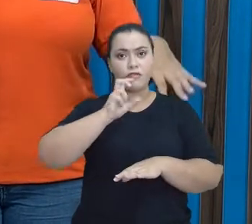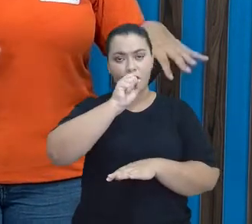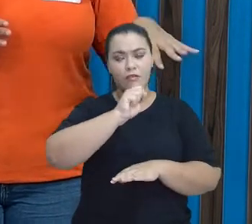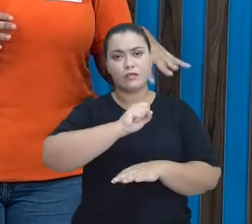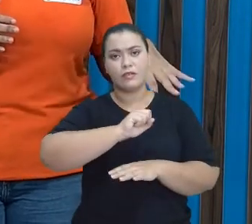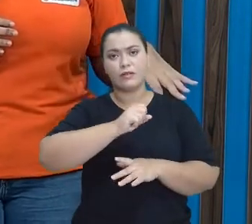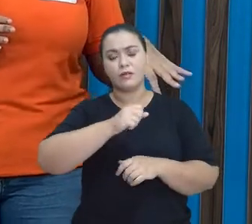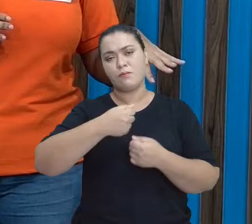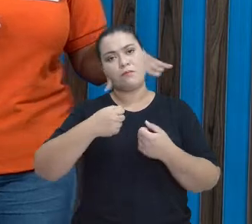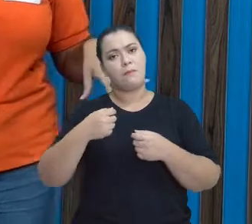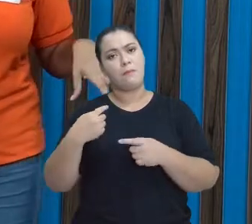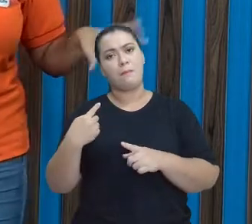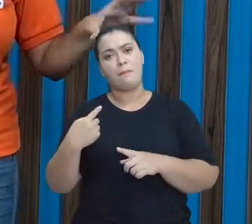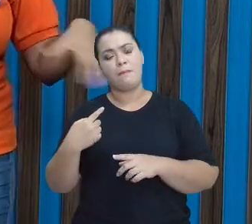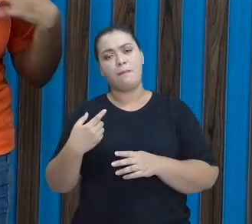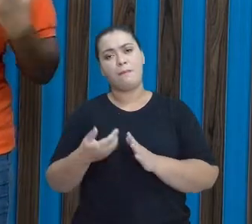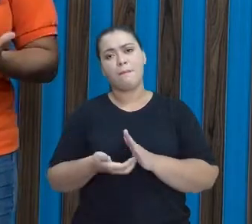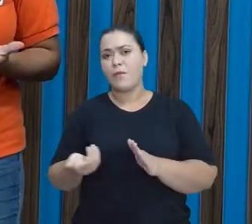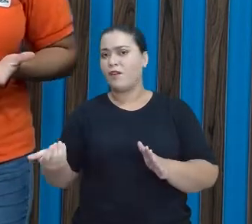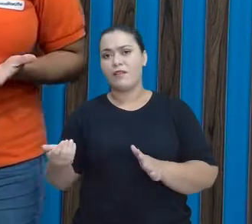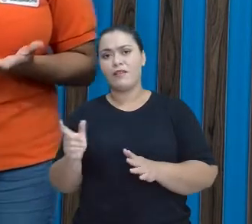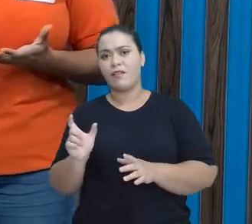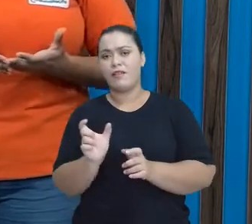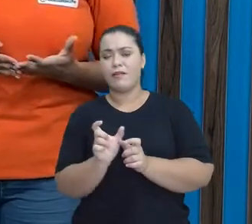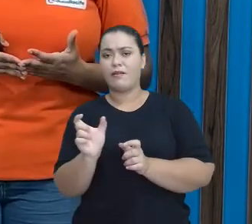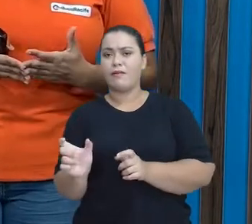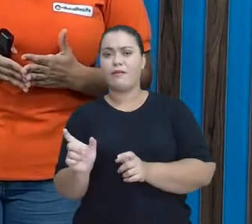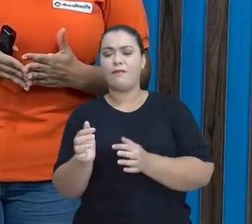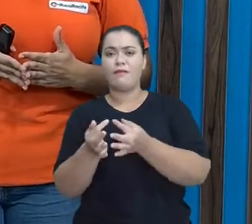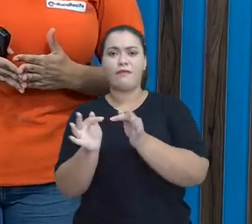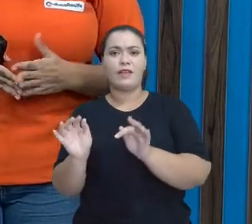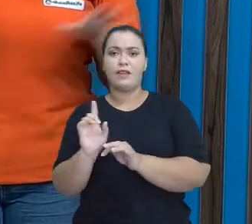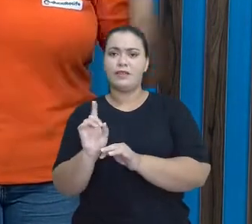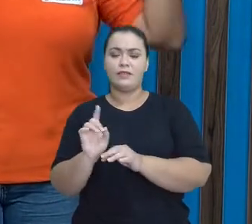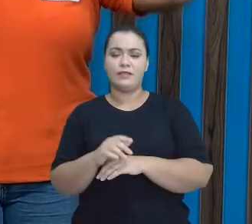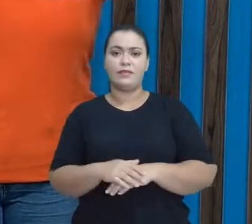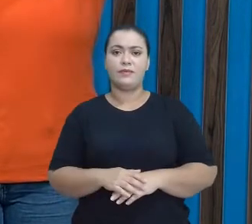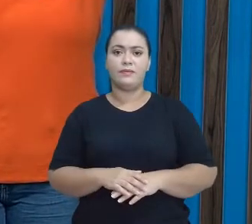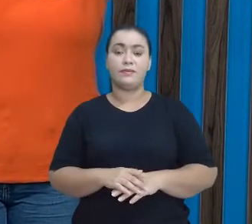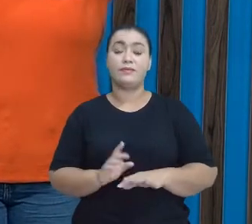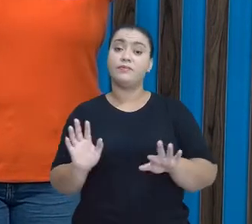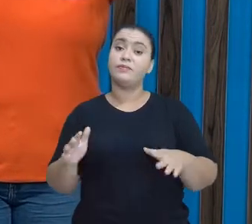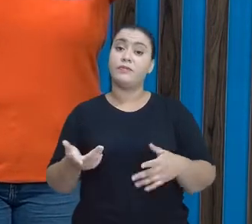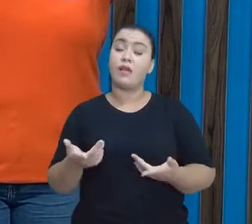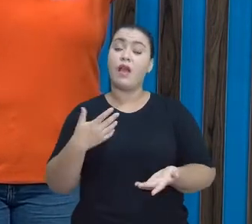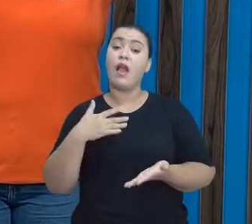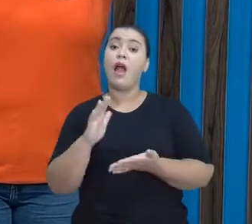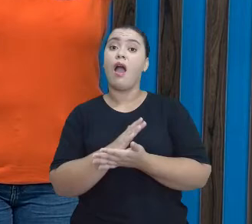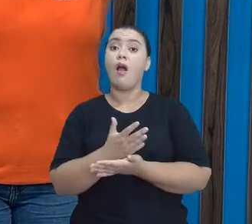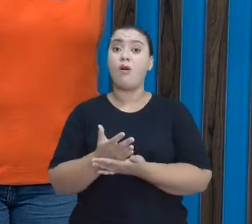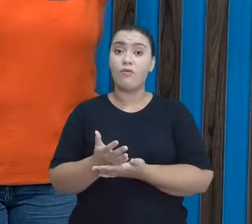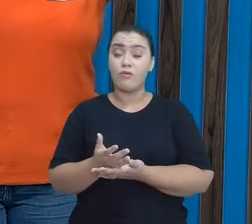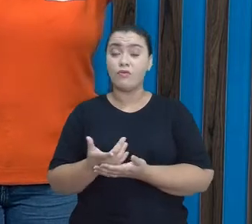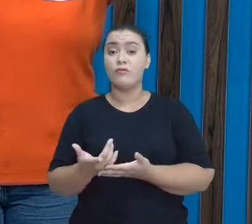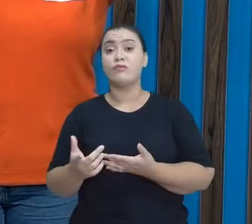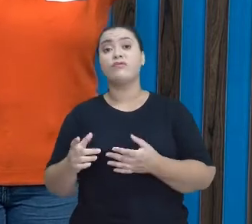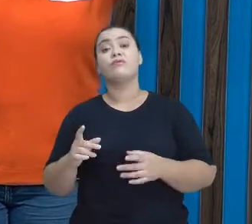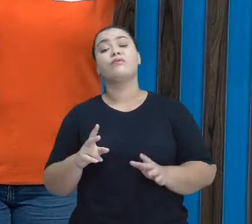excluído do predicado, ele vai ser o núcleo do predicado. Tá? Então, alguns verbos que são comumente